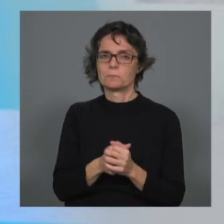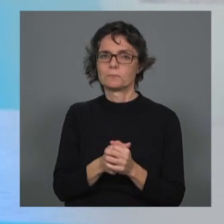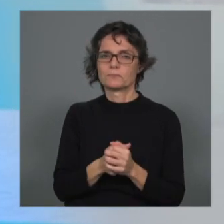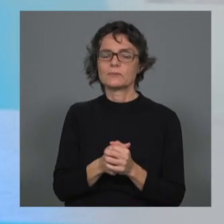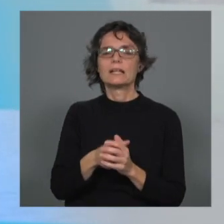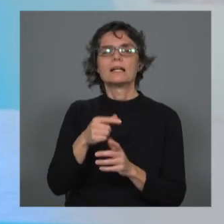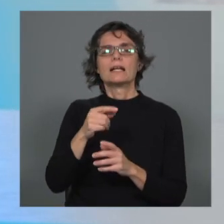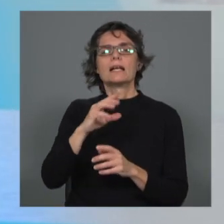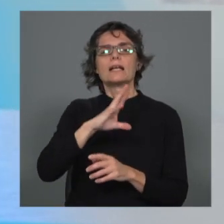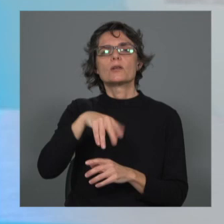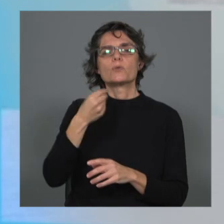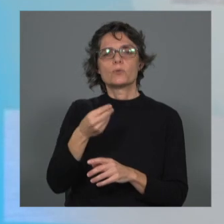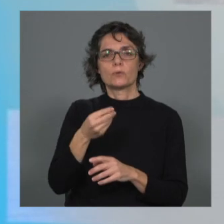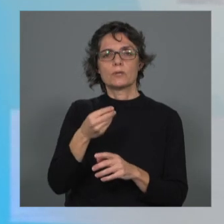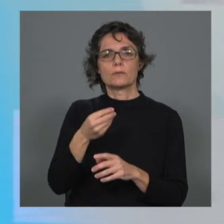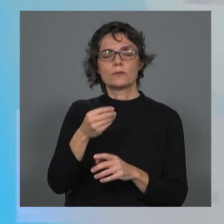da Paz de